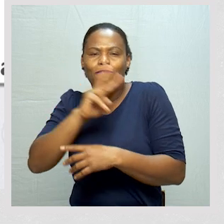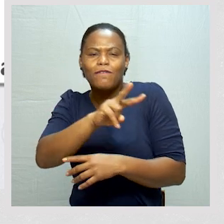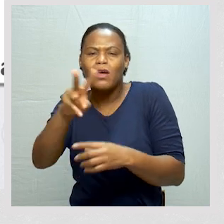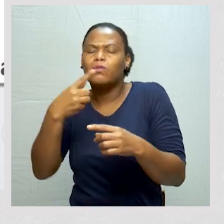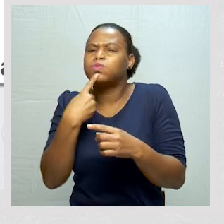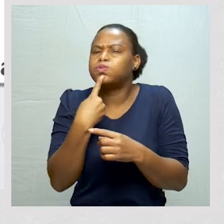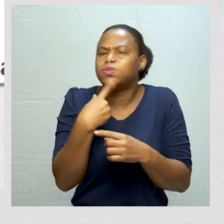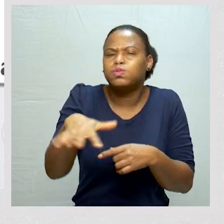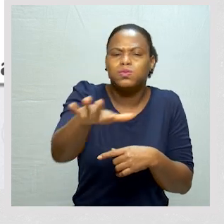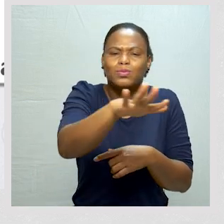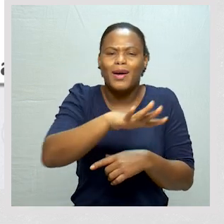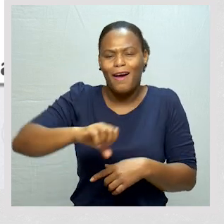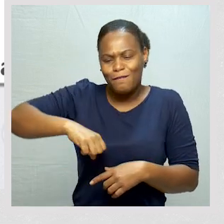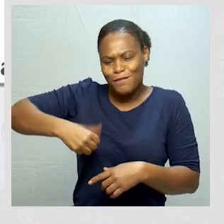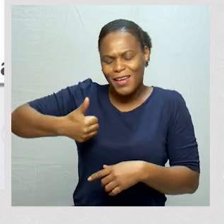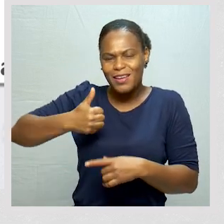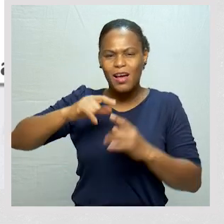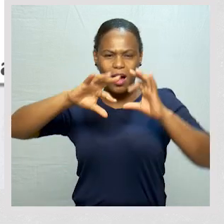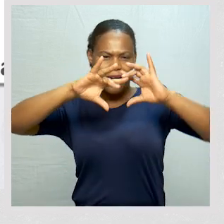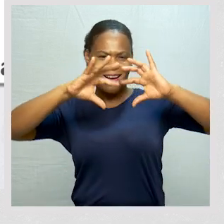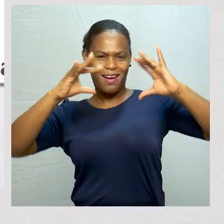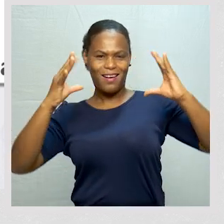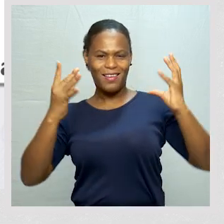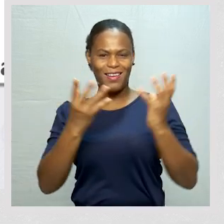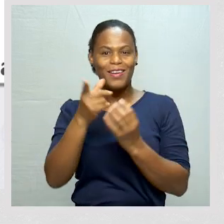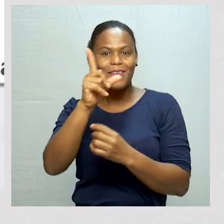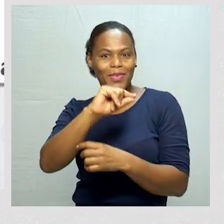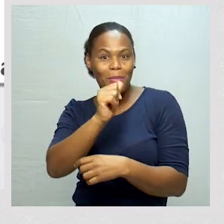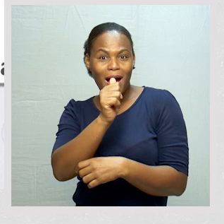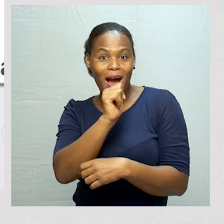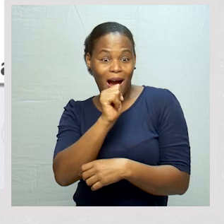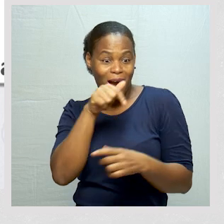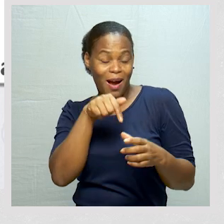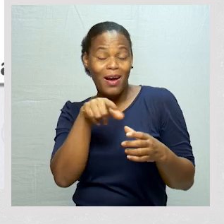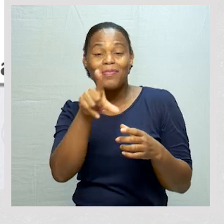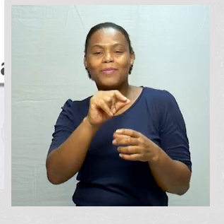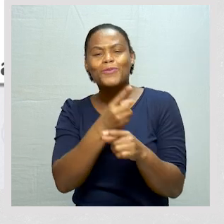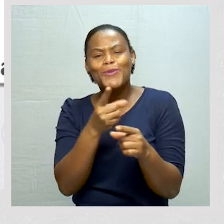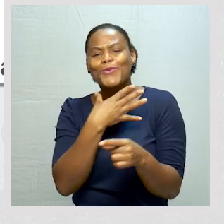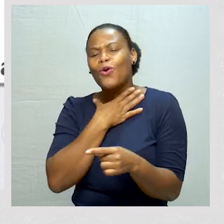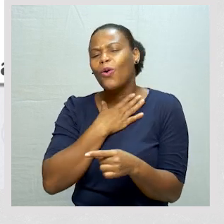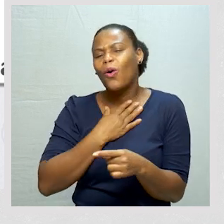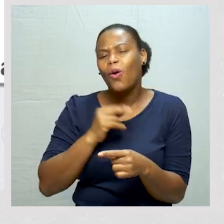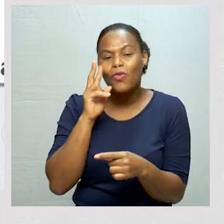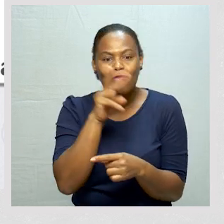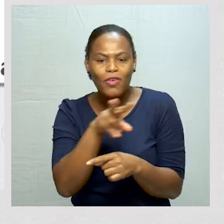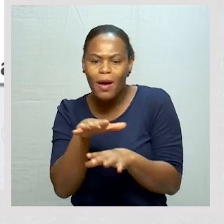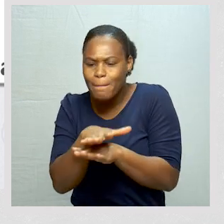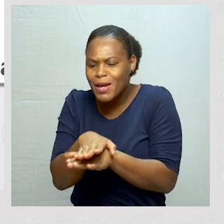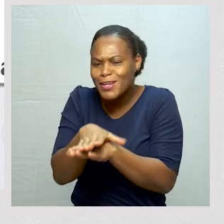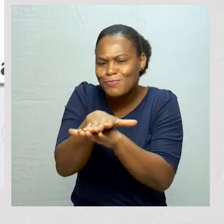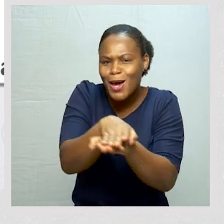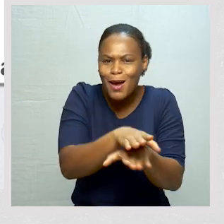e muitos espaços verdes. A natureza é também a água, por isso gosto de ver